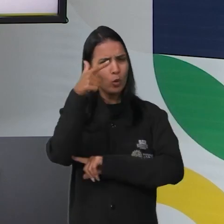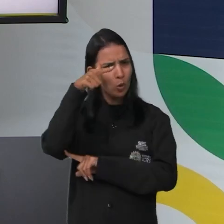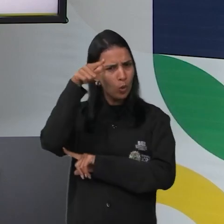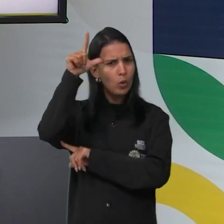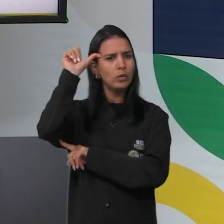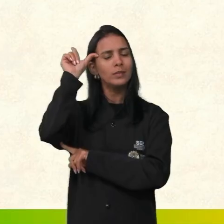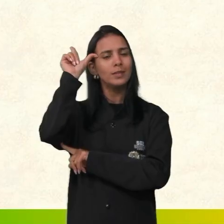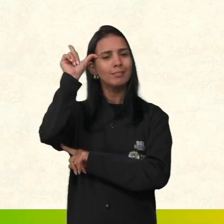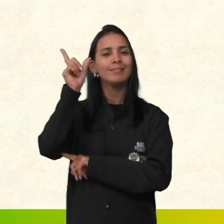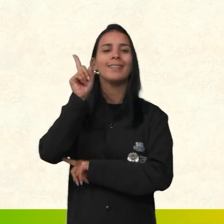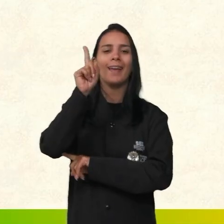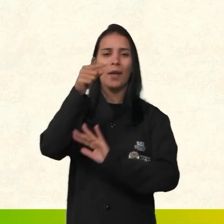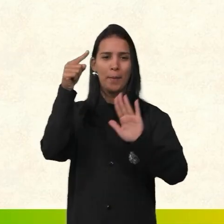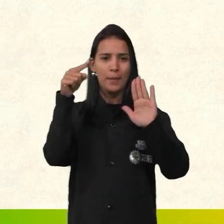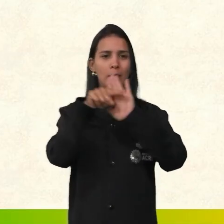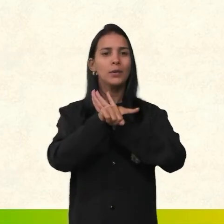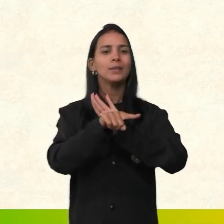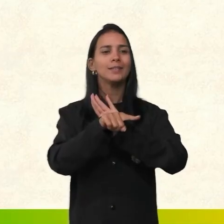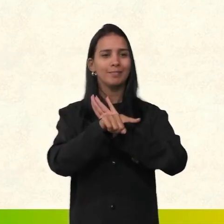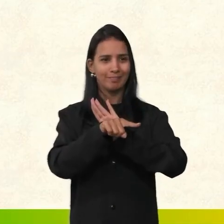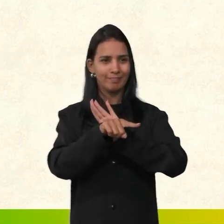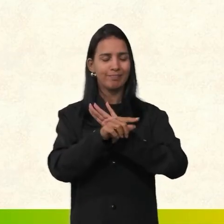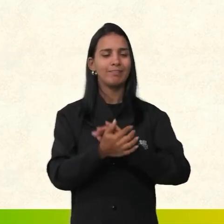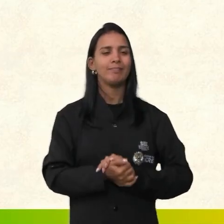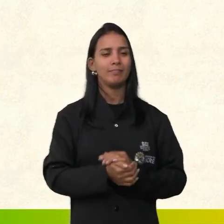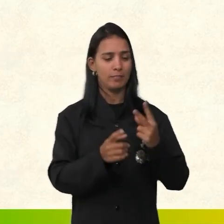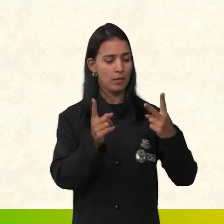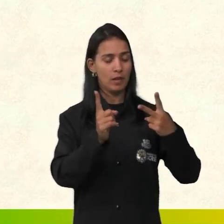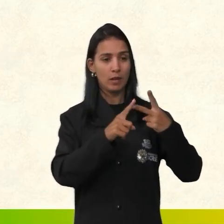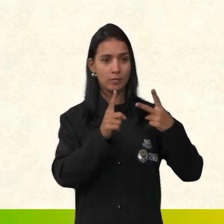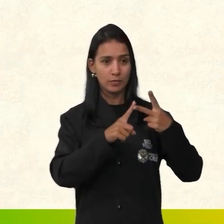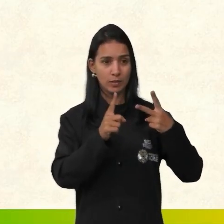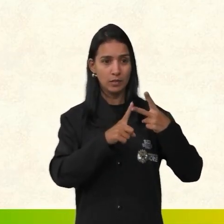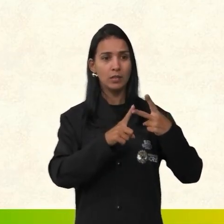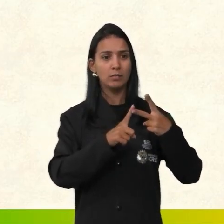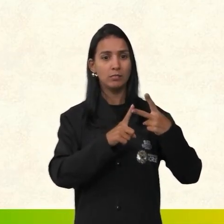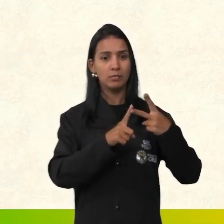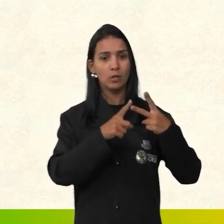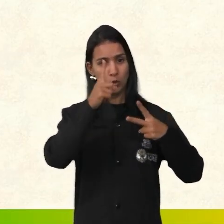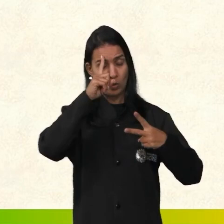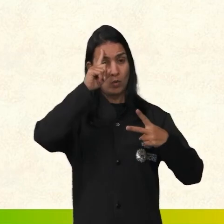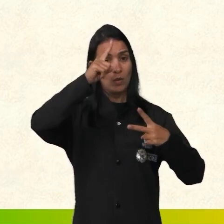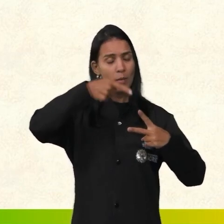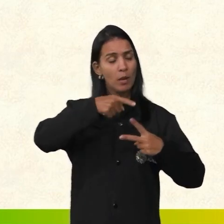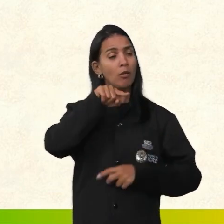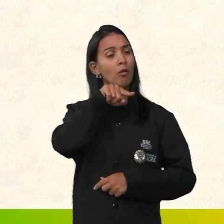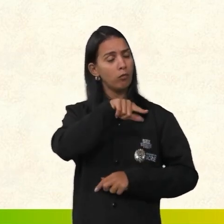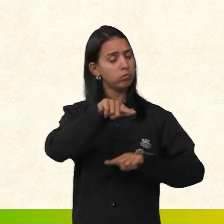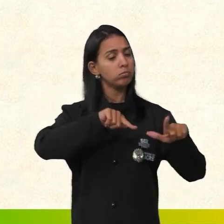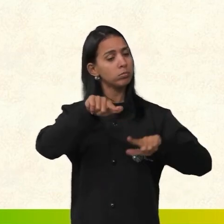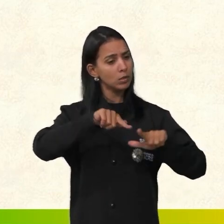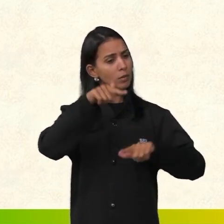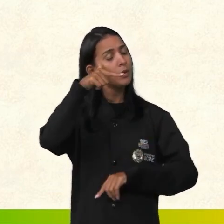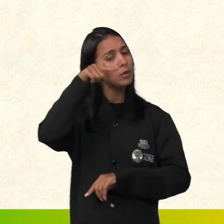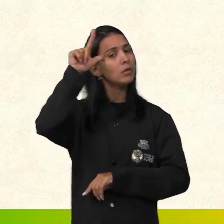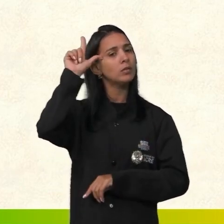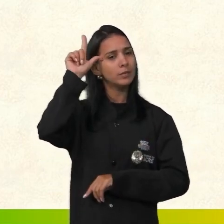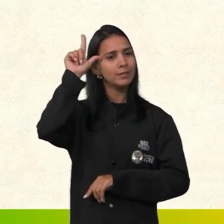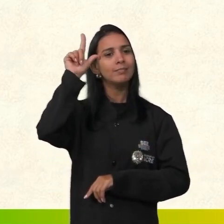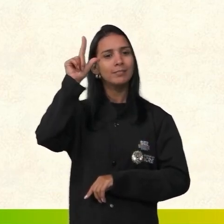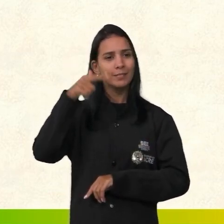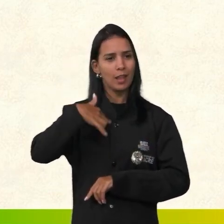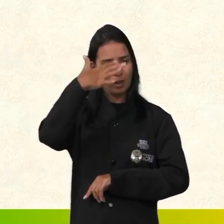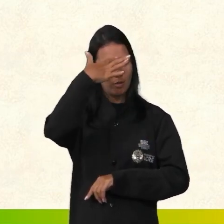pergunta. Na segunda frase nós temos, you worked yesterday. Você trabalhou ontem, ou seja,